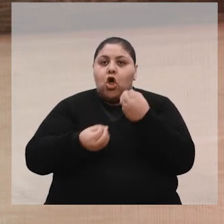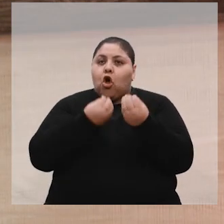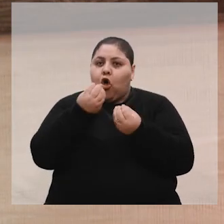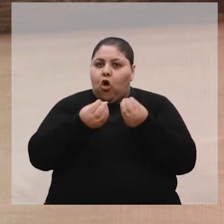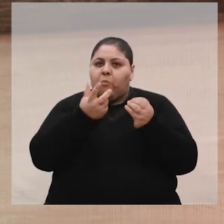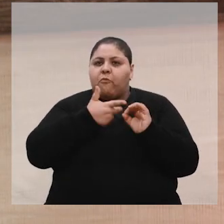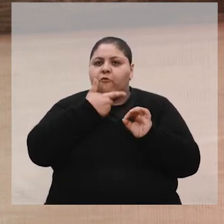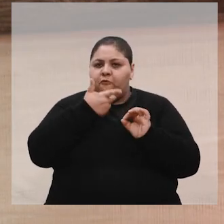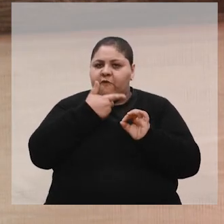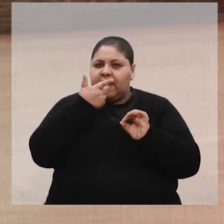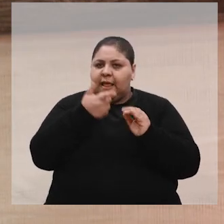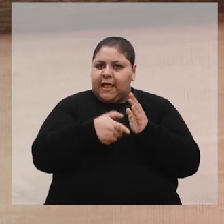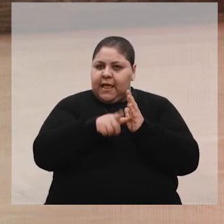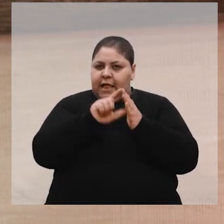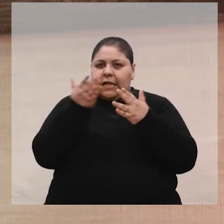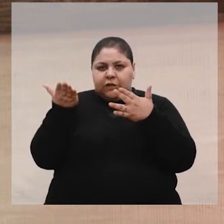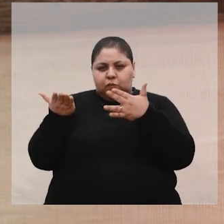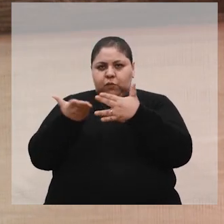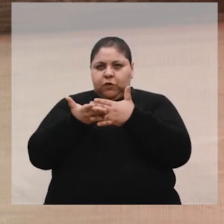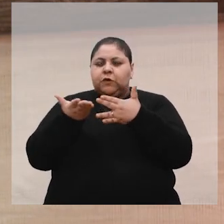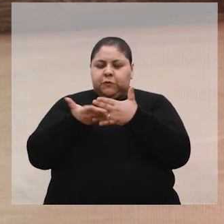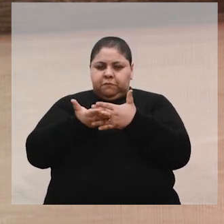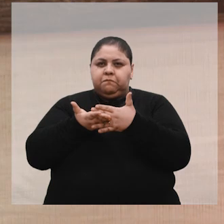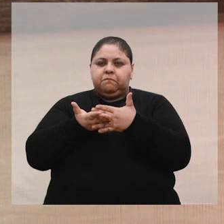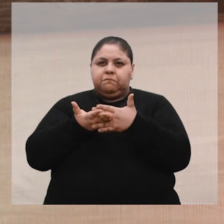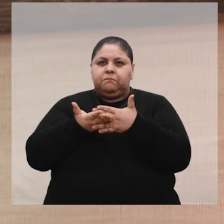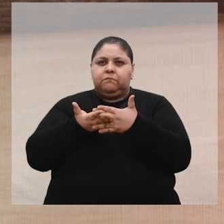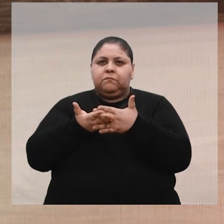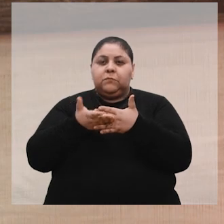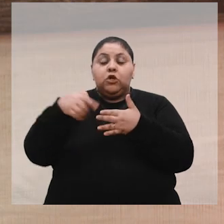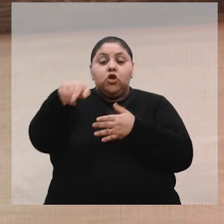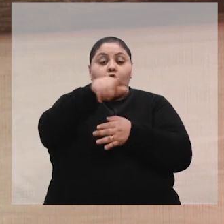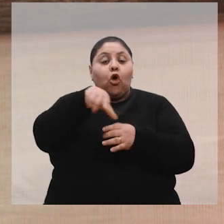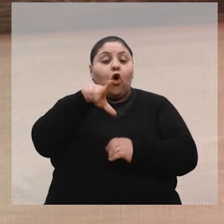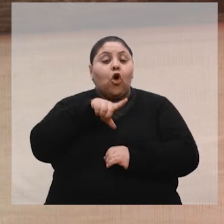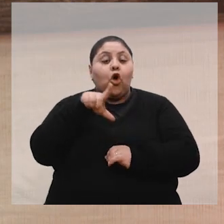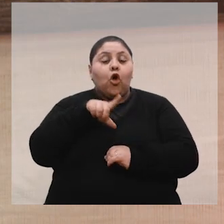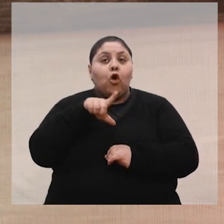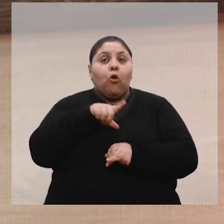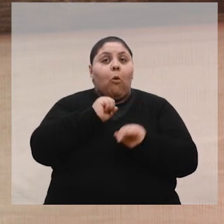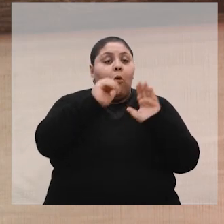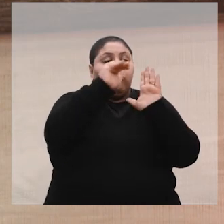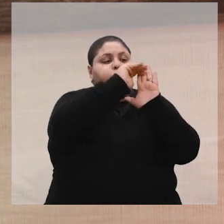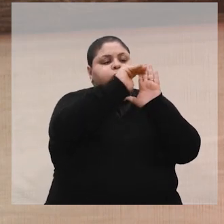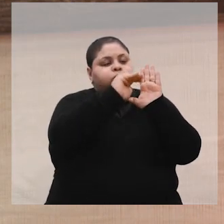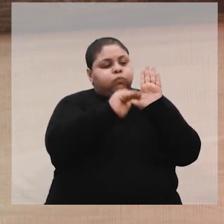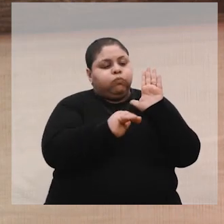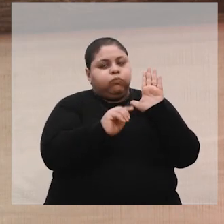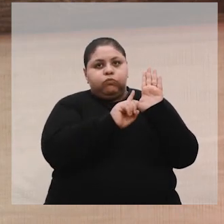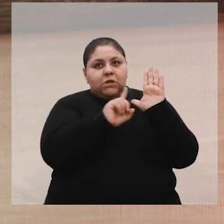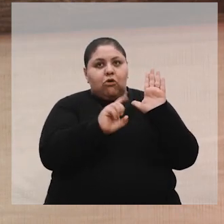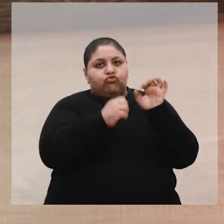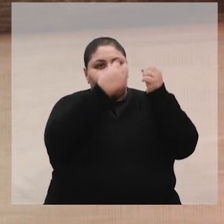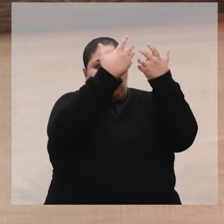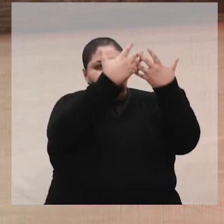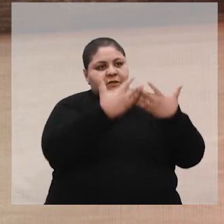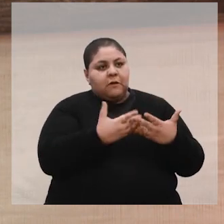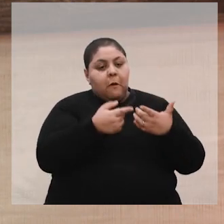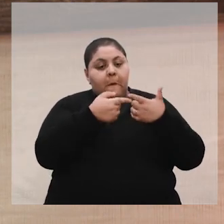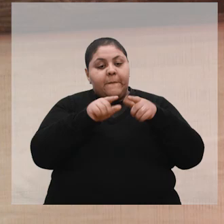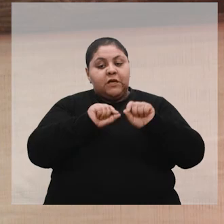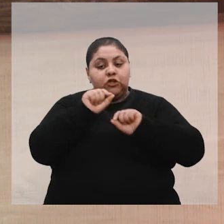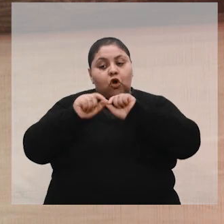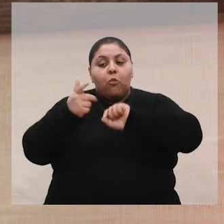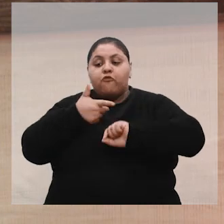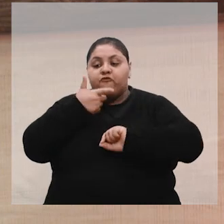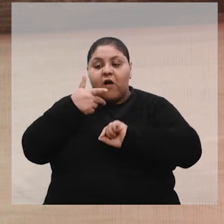tratava já na chamada para o intervalo, nós temos aqui uma sequência não só do enredo, mas como tu